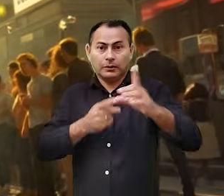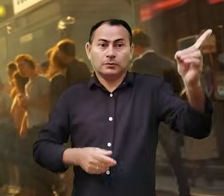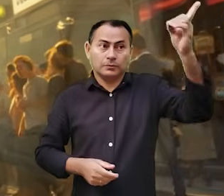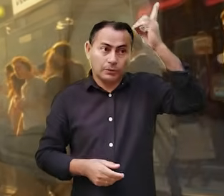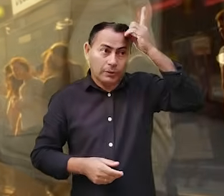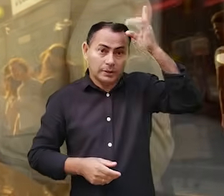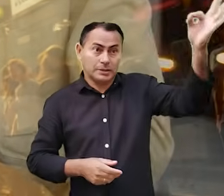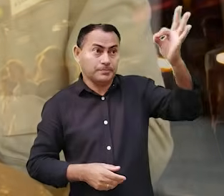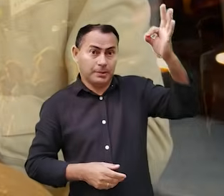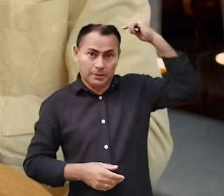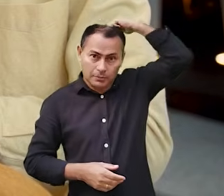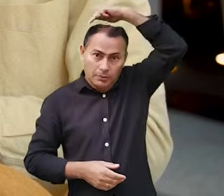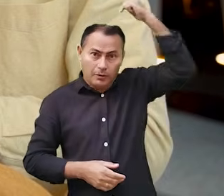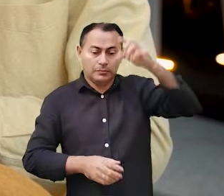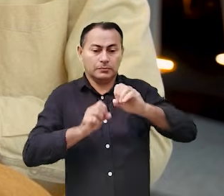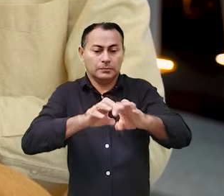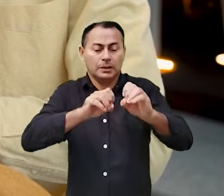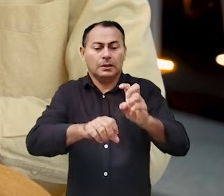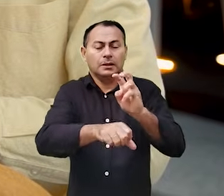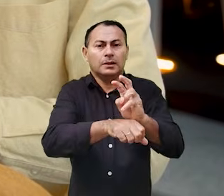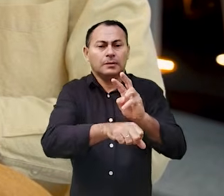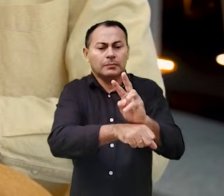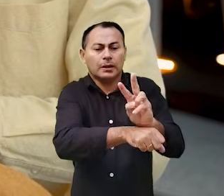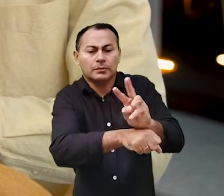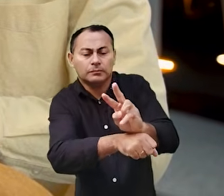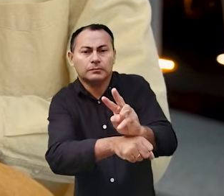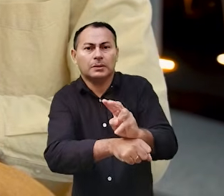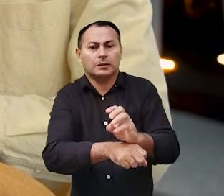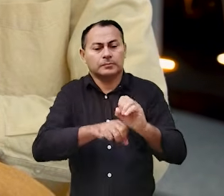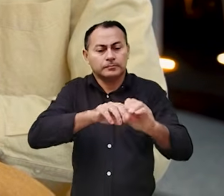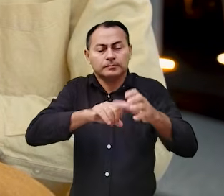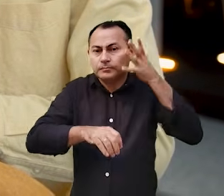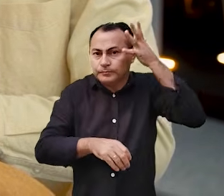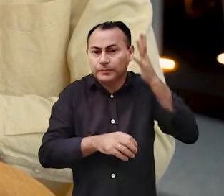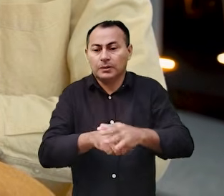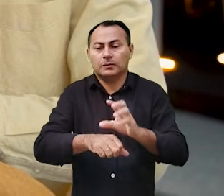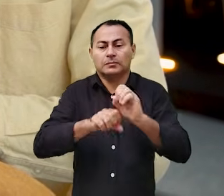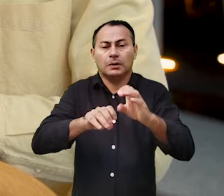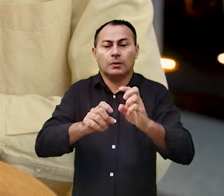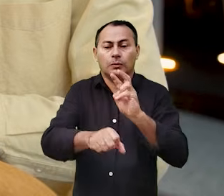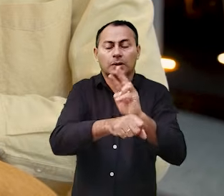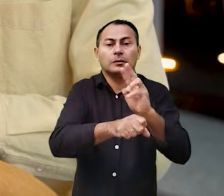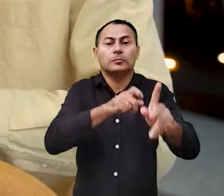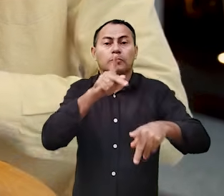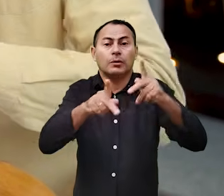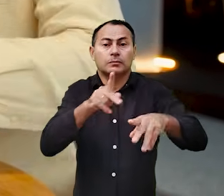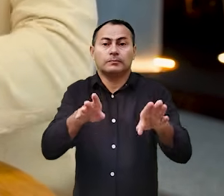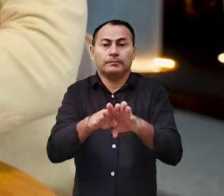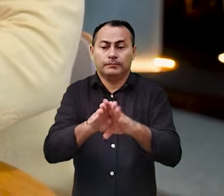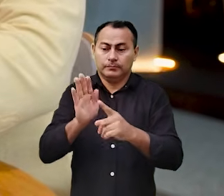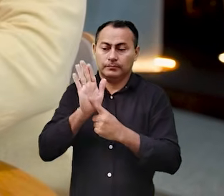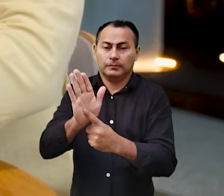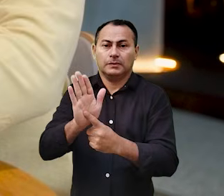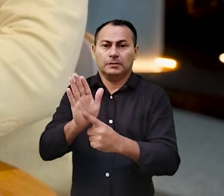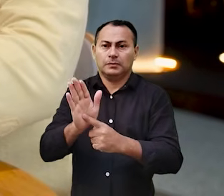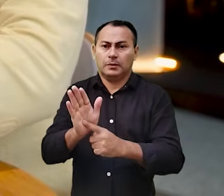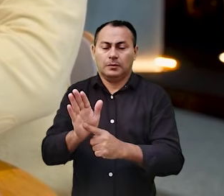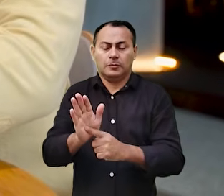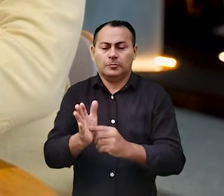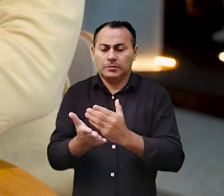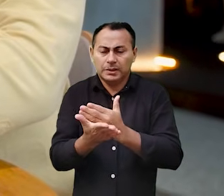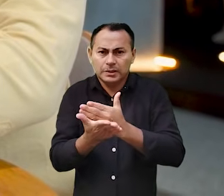dos dons espirituais para ensinar, pastorear e pregar, ou para administrar e cuidar do rebanho, ele também apresenta